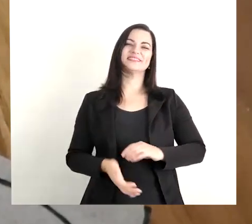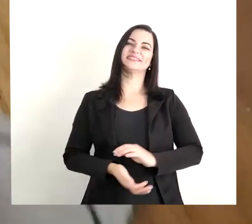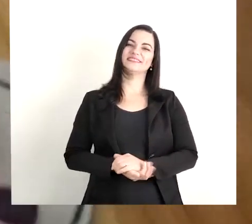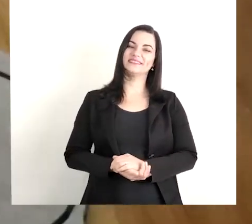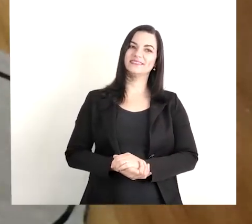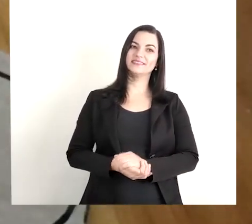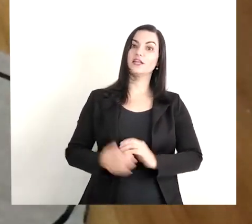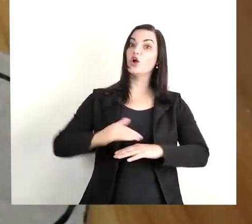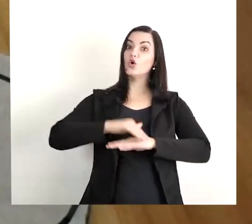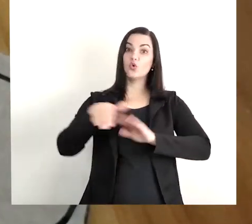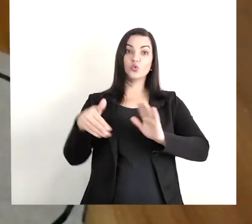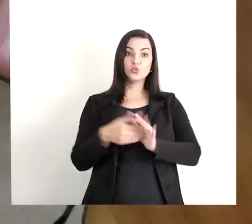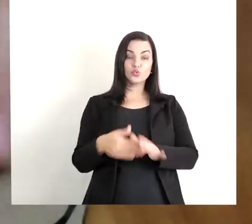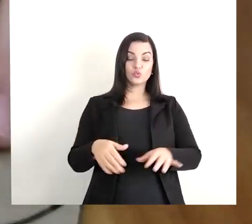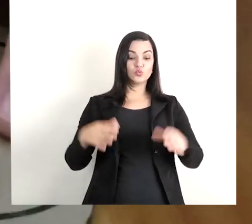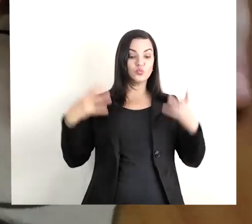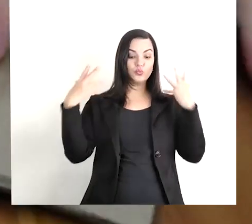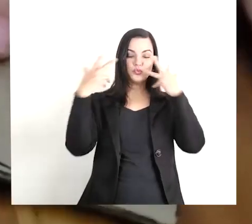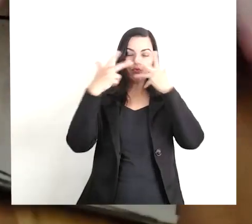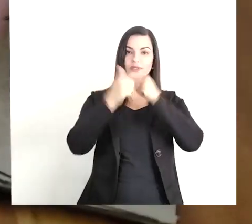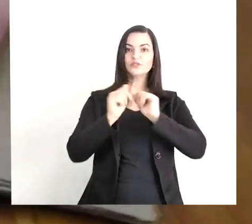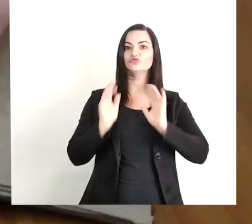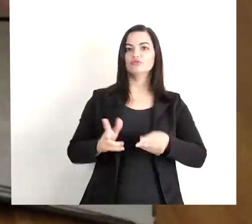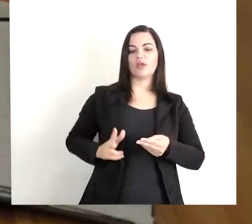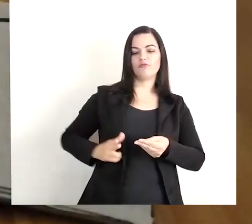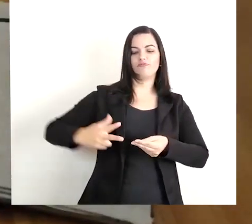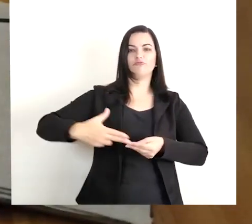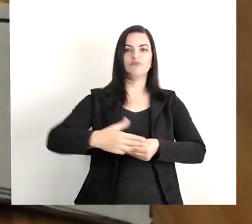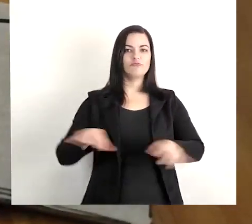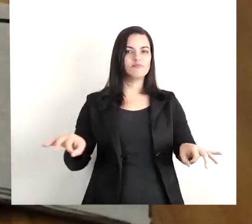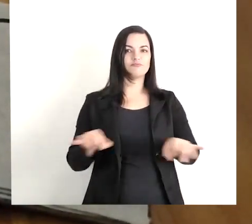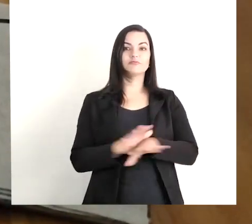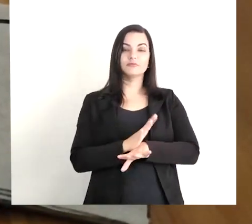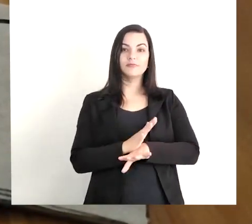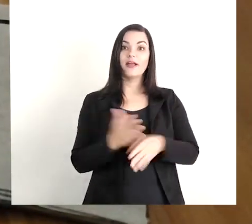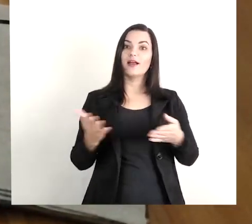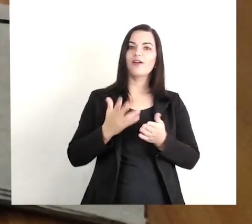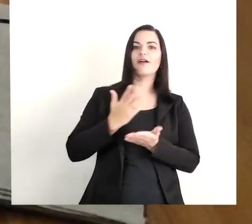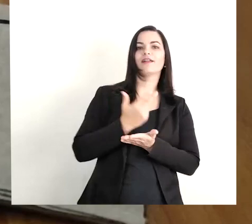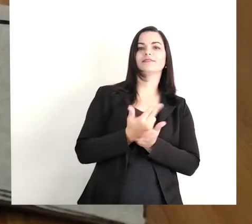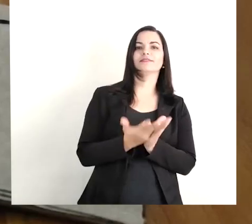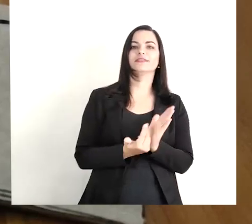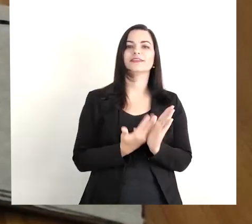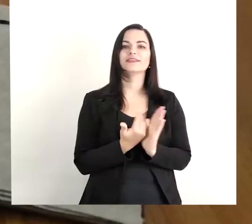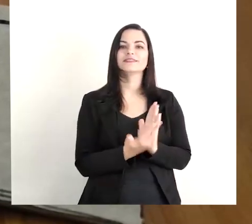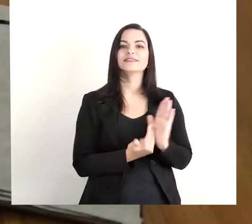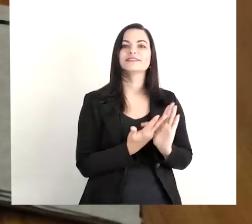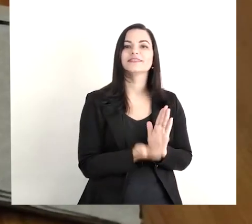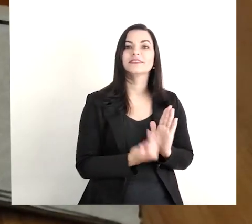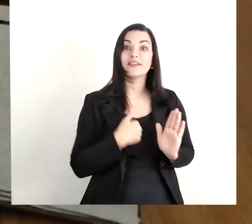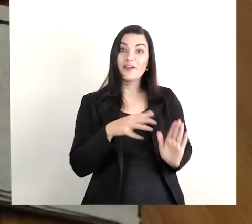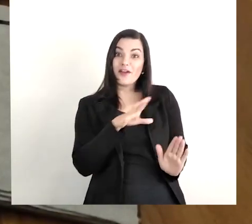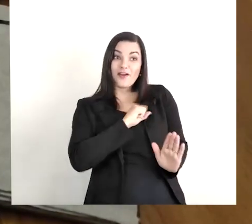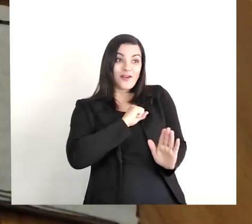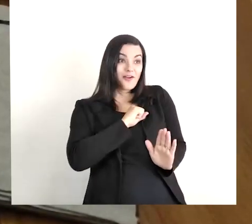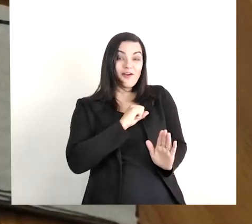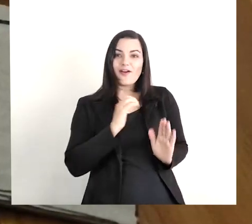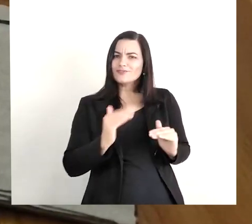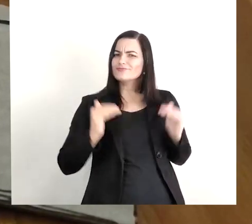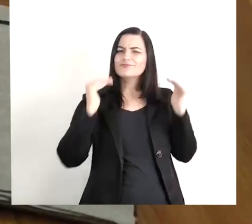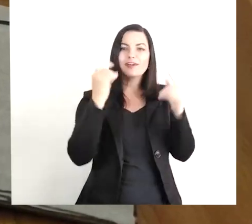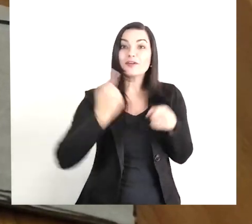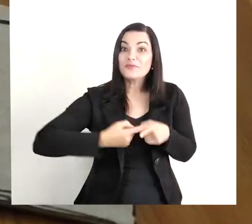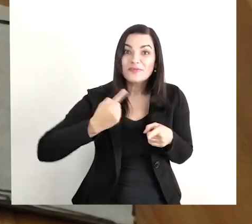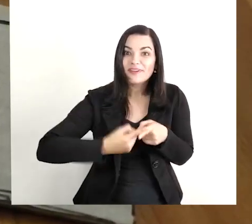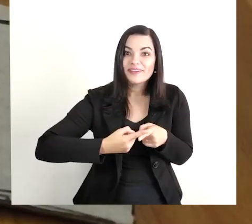Pronto, tudo recortado. Agora é só desenhar. Sabe por que eu gosto muito desse jogo? Porque